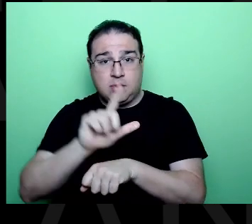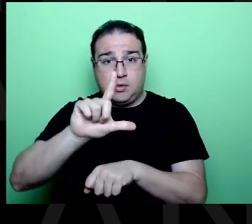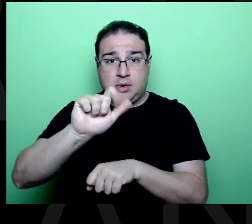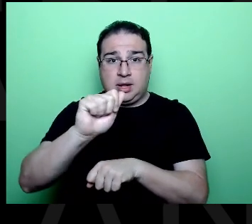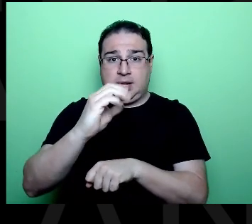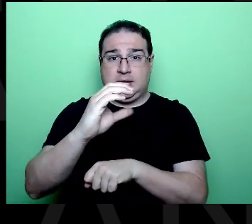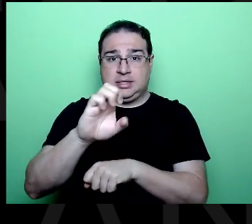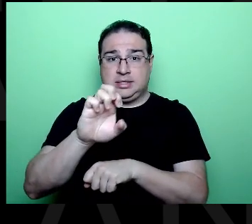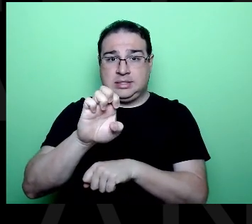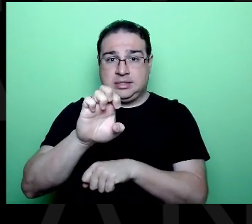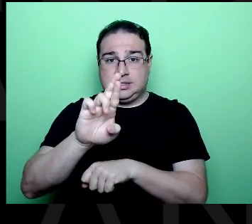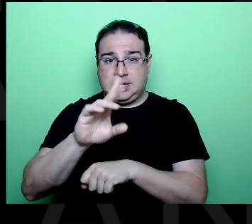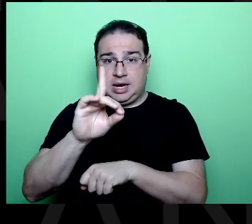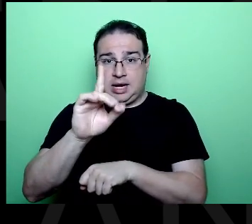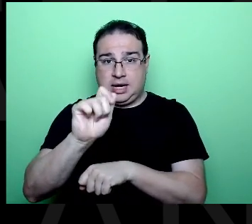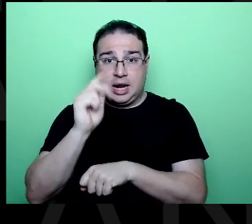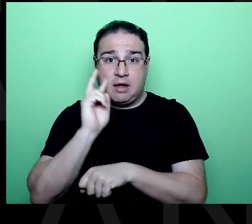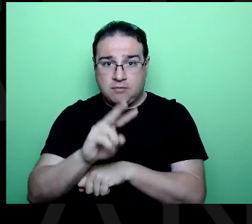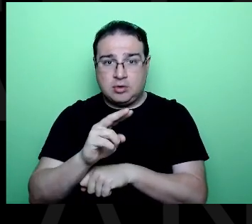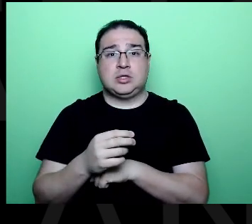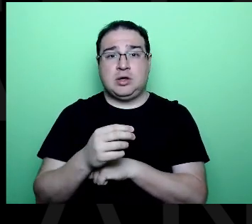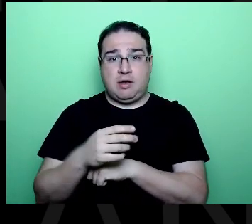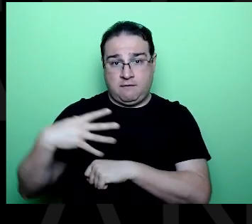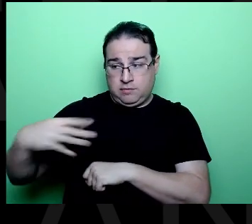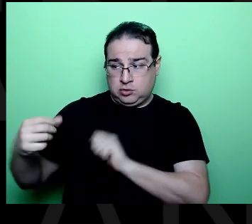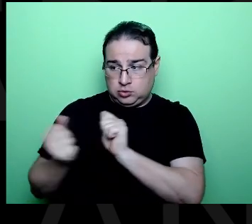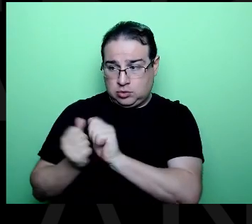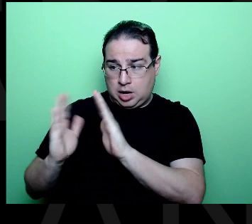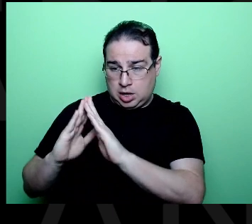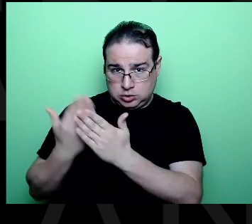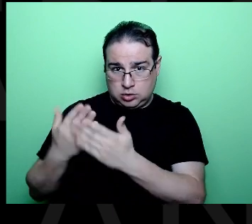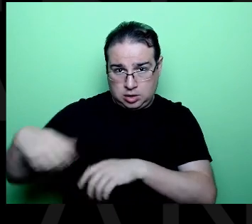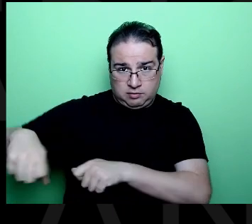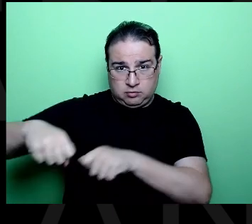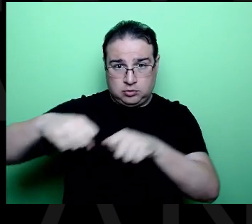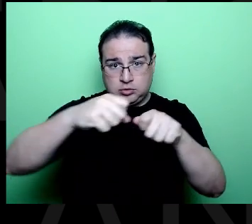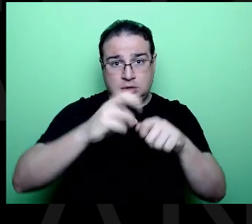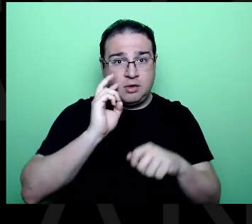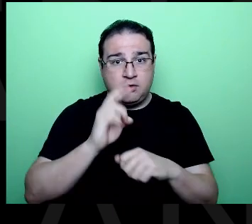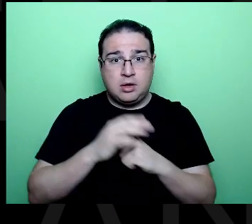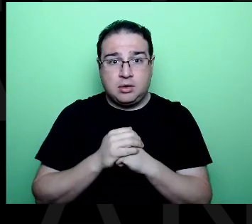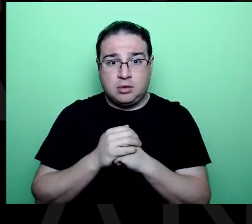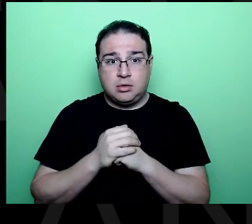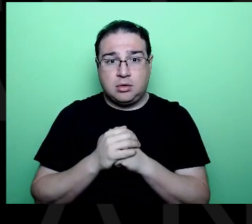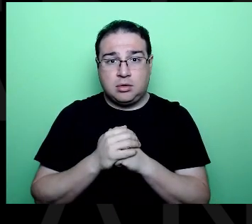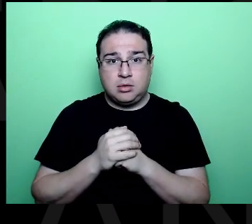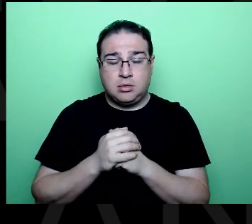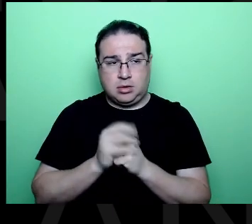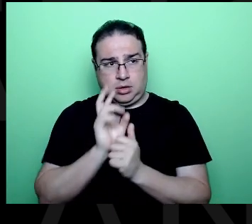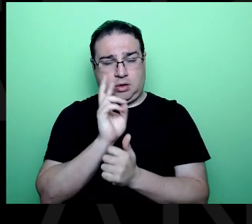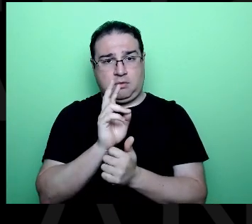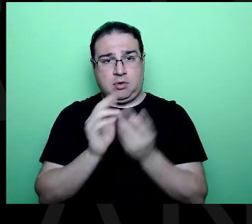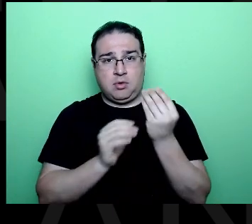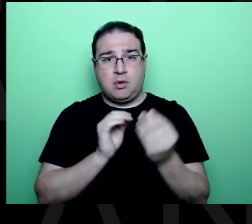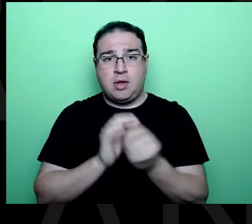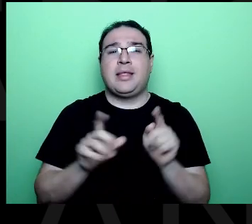o Lacerda. Ela contando, né? Ela tinha levado os filhos para a escola e viu o Lacerda. Ela me